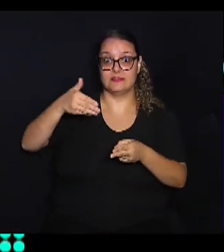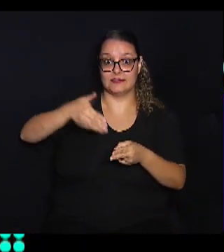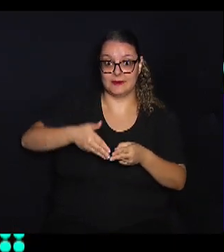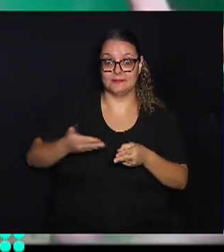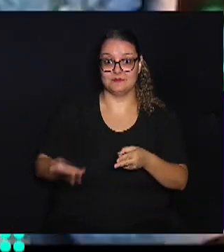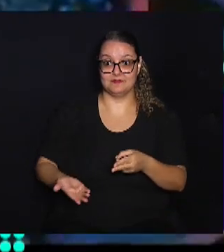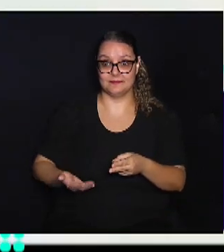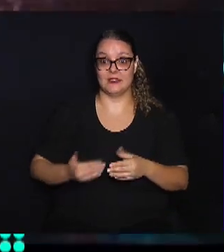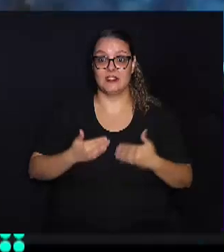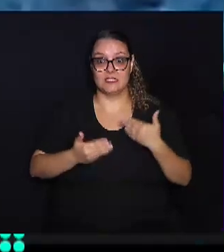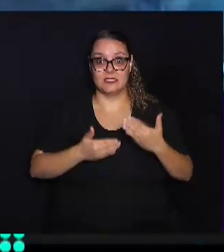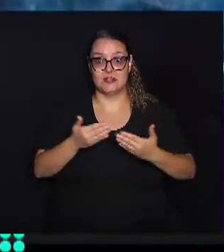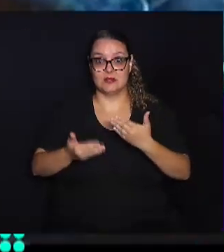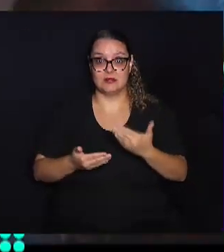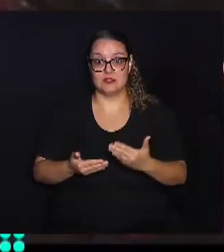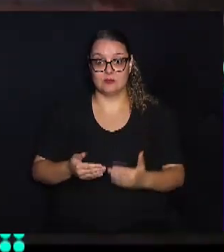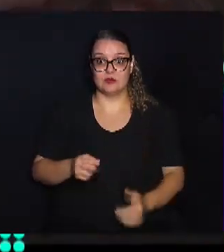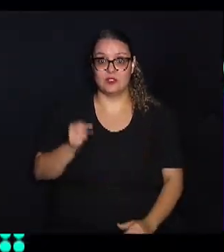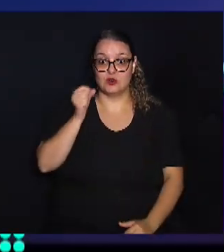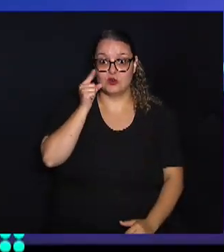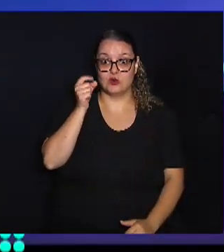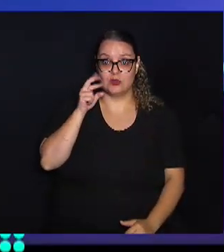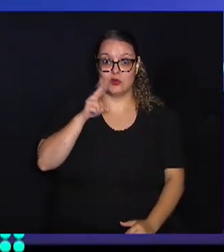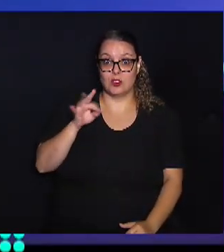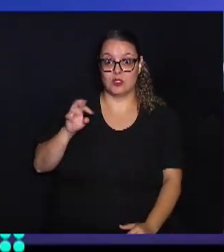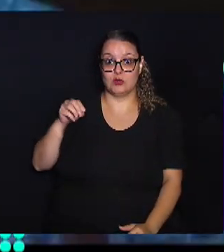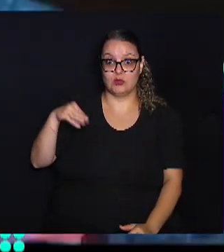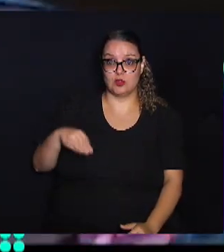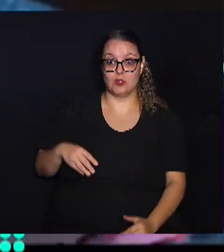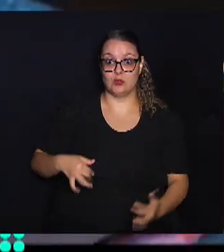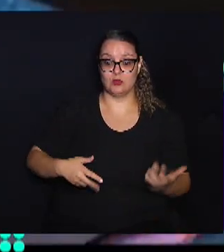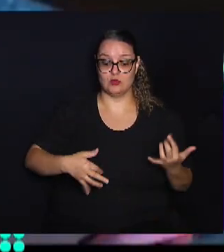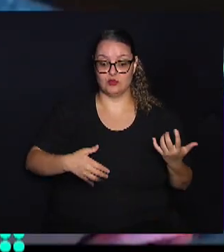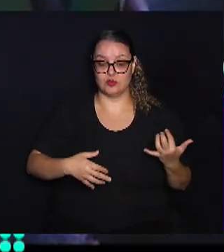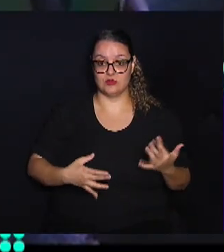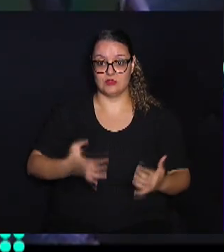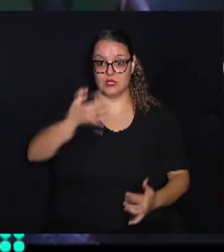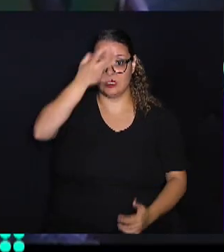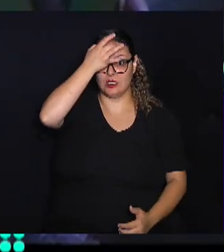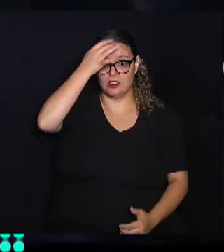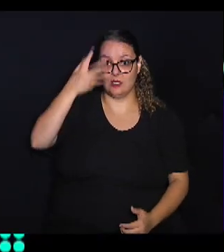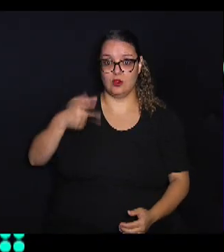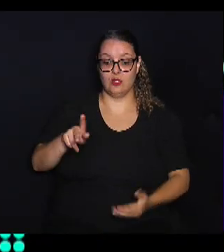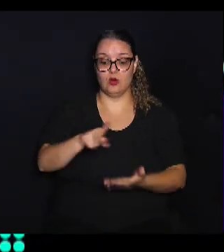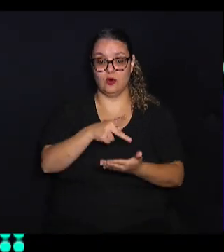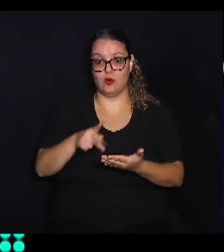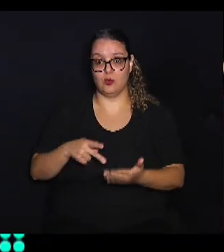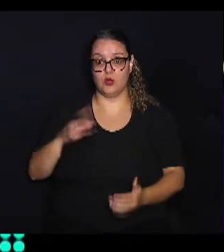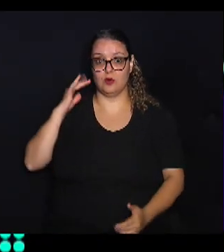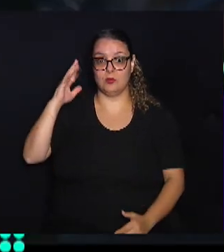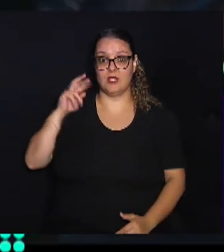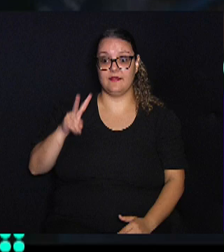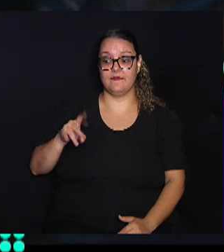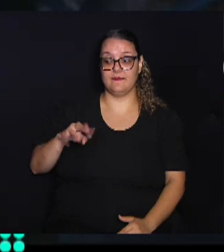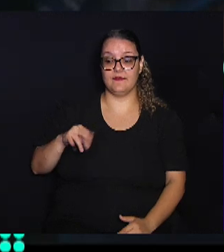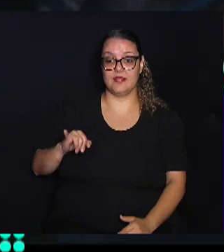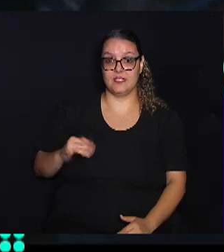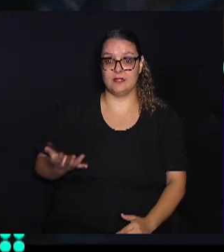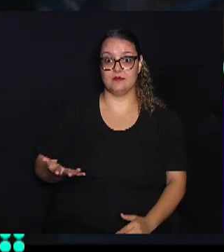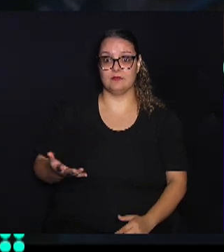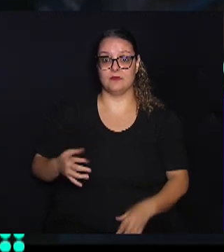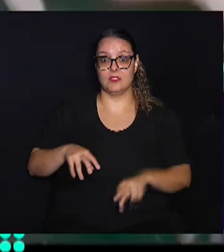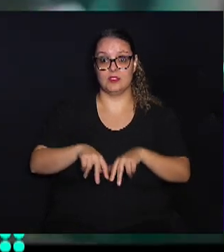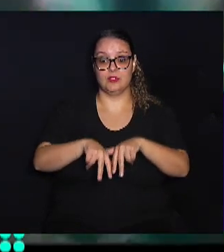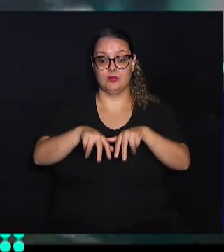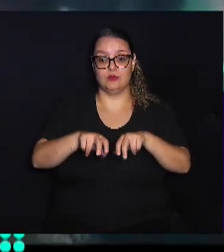esse processo, os ratinhos Tom, guitarrista de talento, e o poeta sonhador Vini acabam